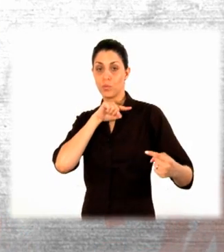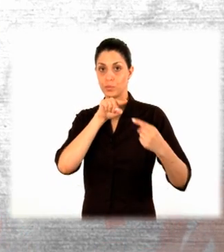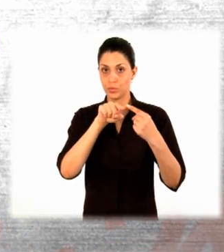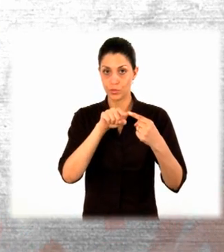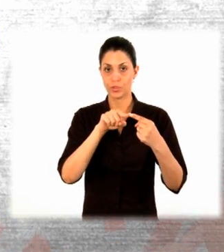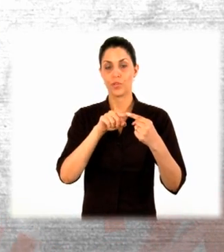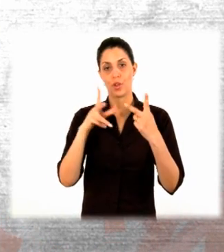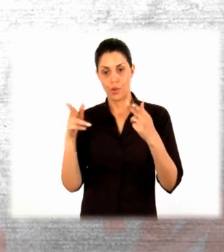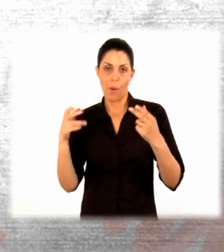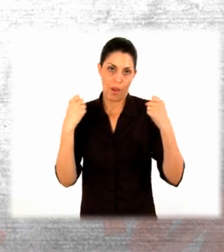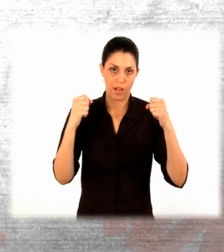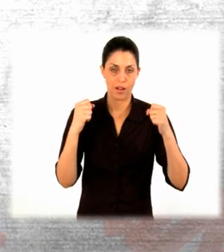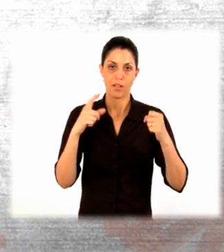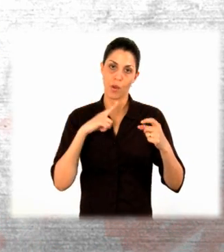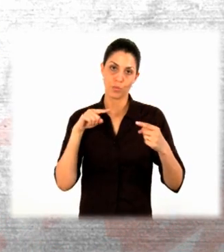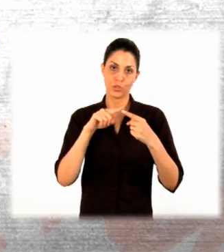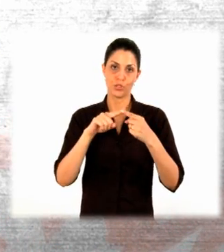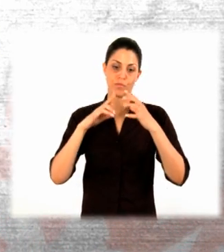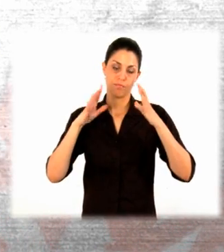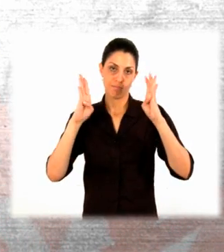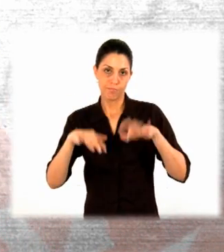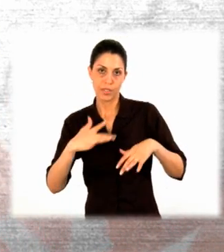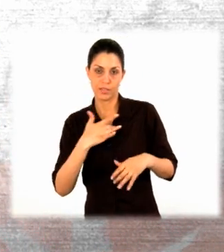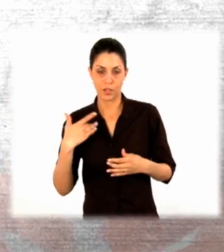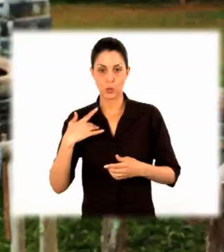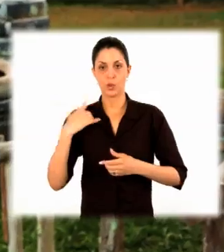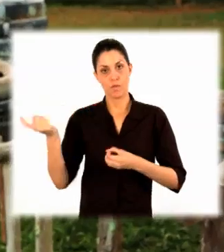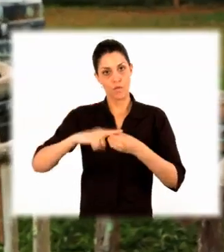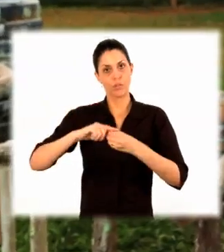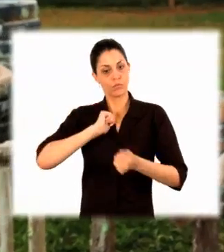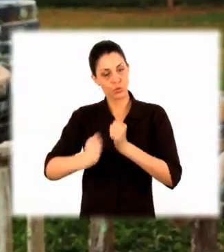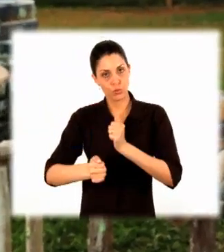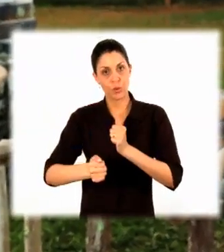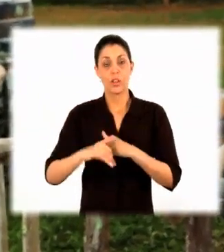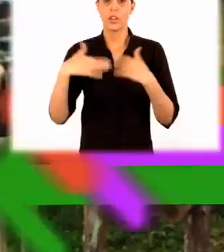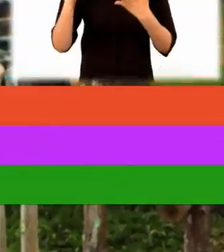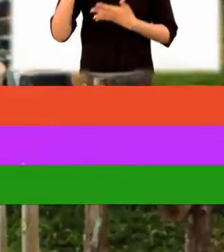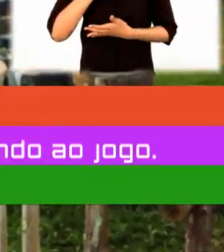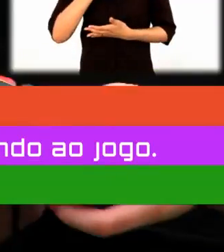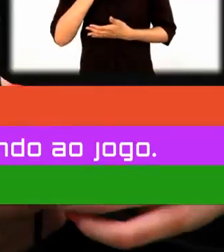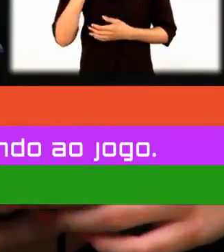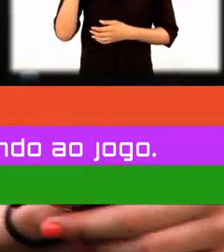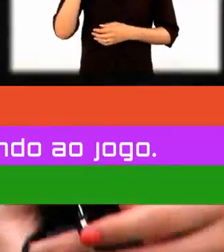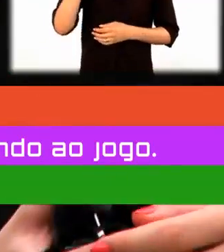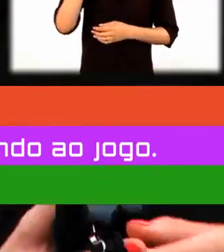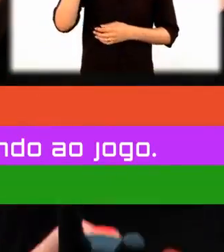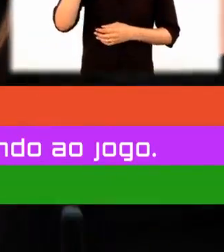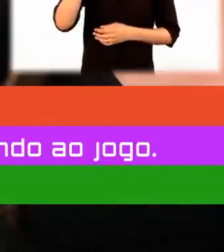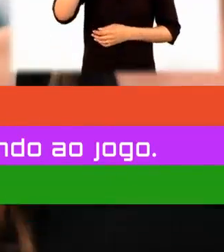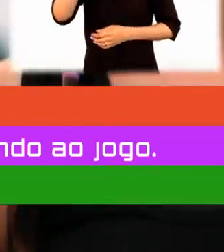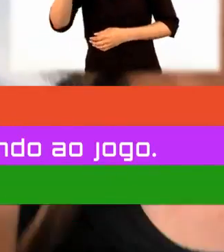atleta aqui, né? Ele fez o tratamento porque ele tinha um objetivo, ele almejava retornar ao jogo. Então aí é